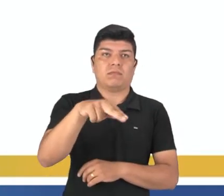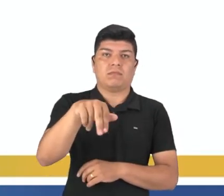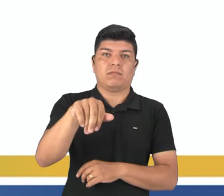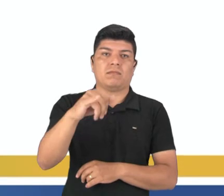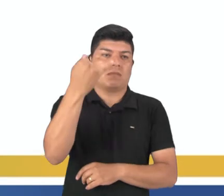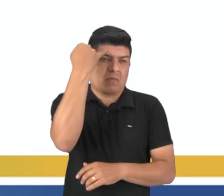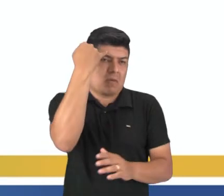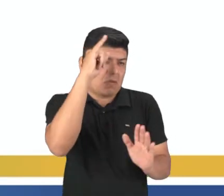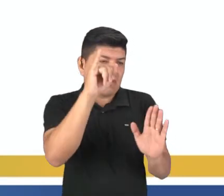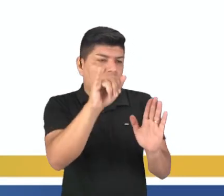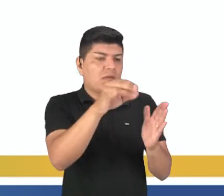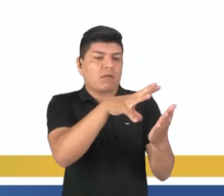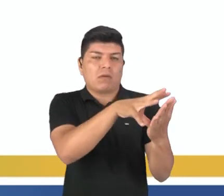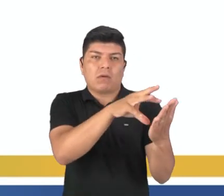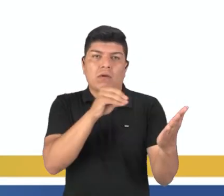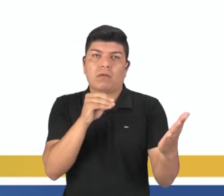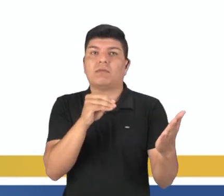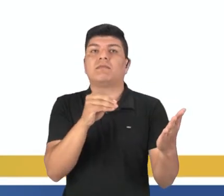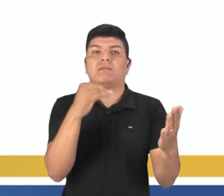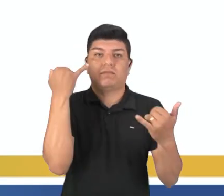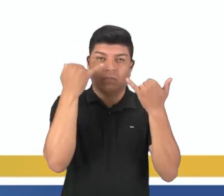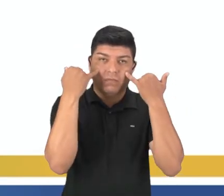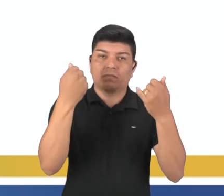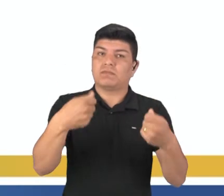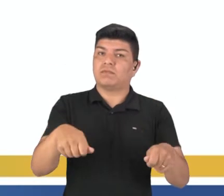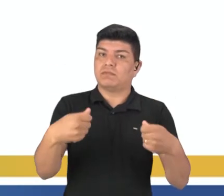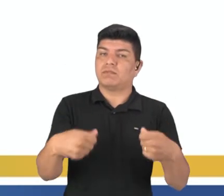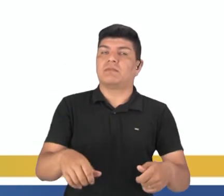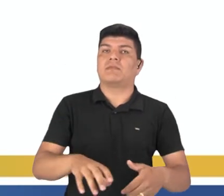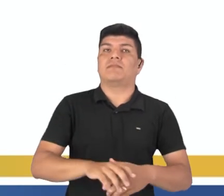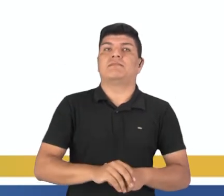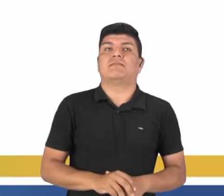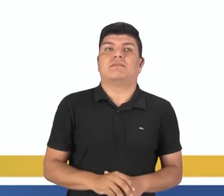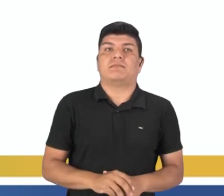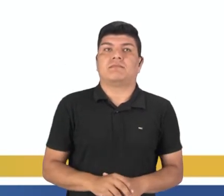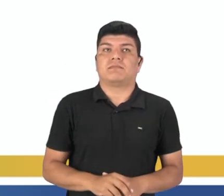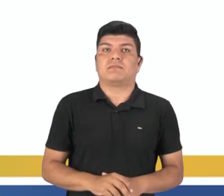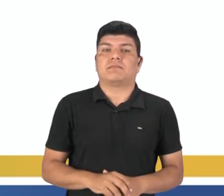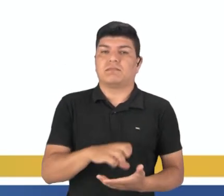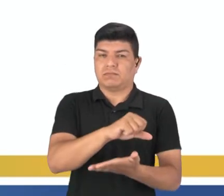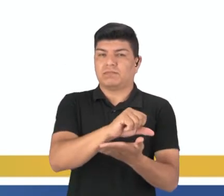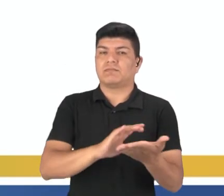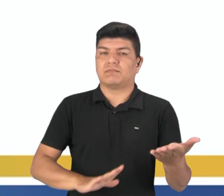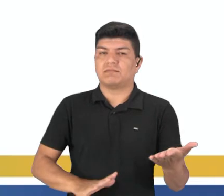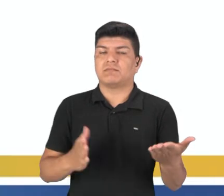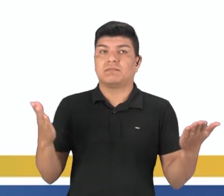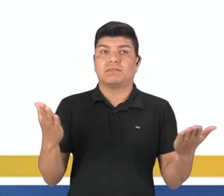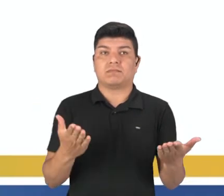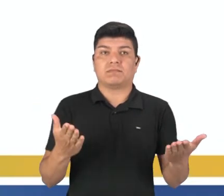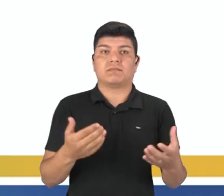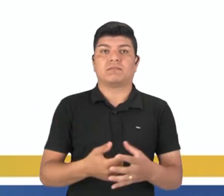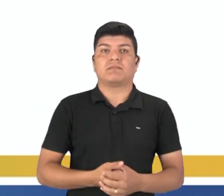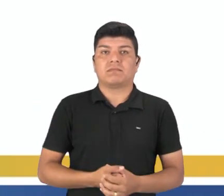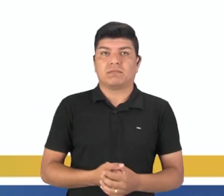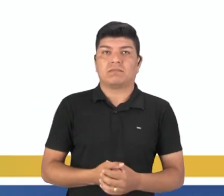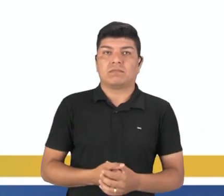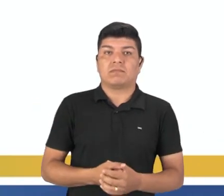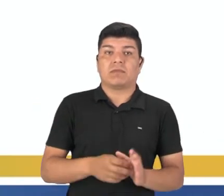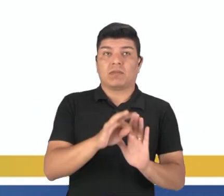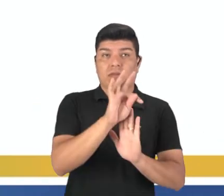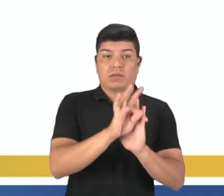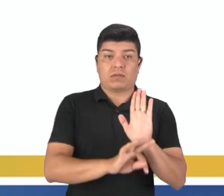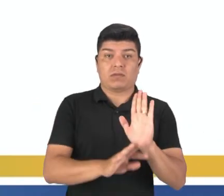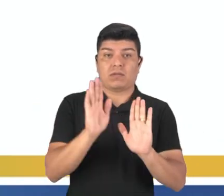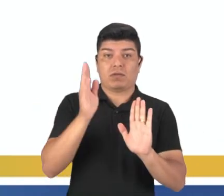acertar as ideias e tirado esse texto as informações que você precisa Vamos fazer um exorcize Então é por sais é um